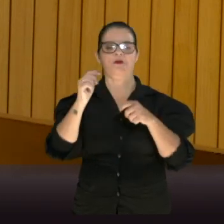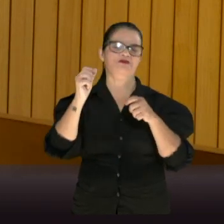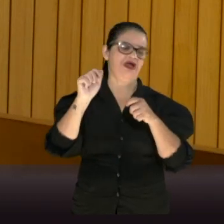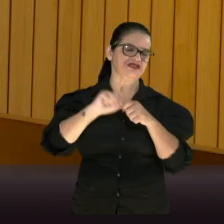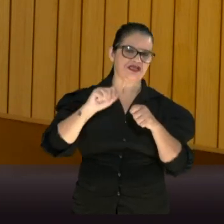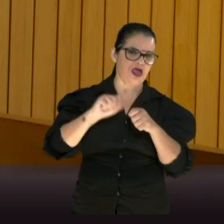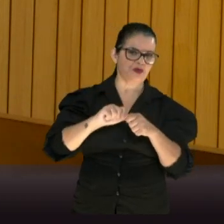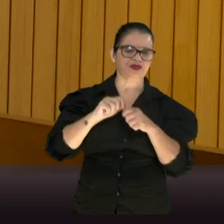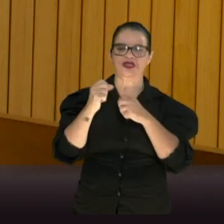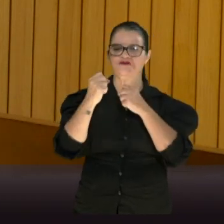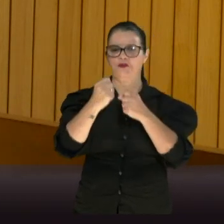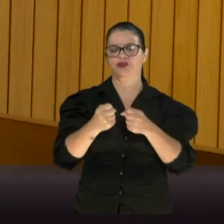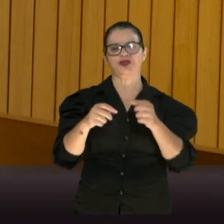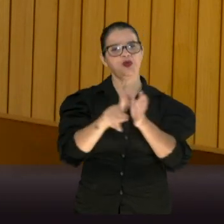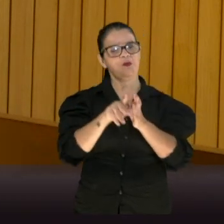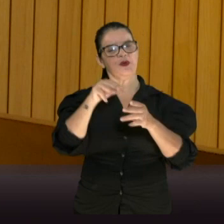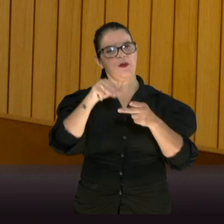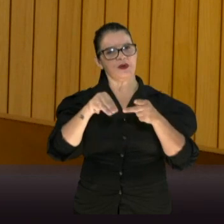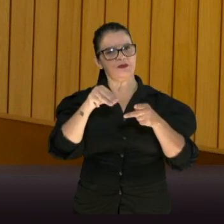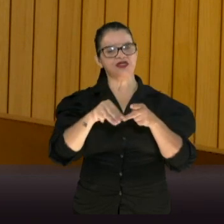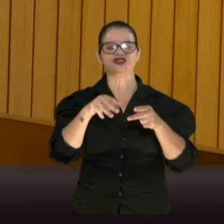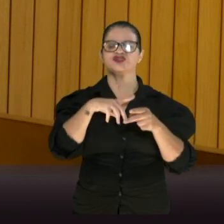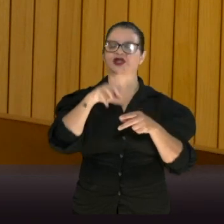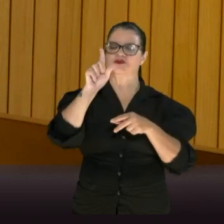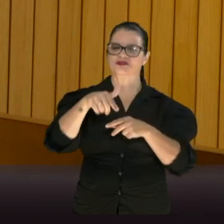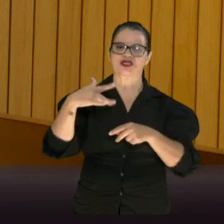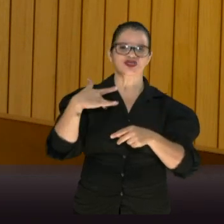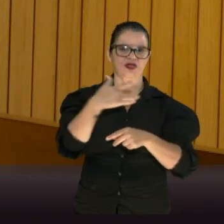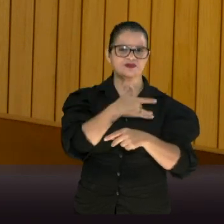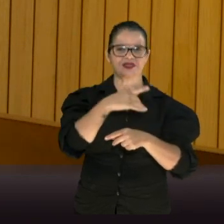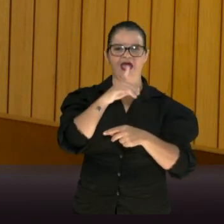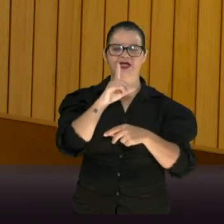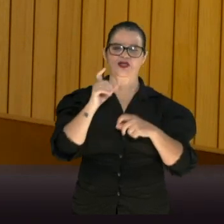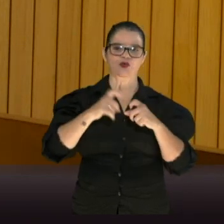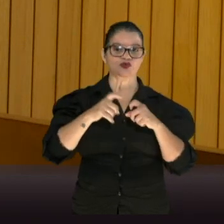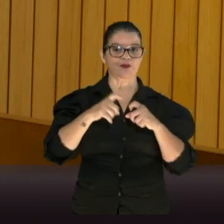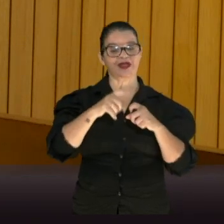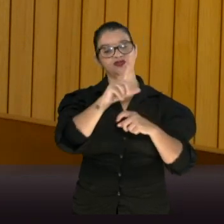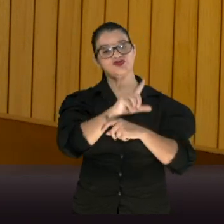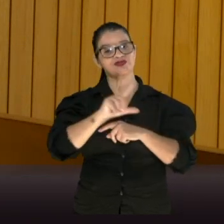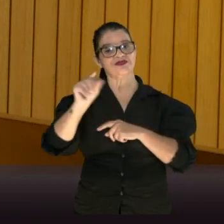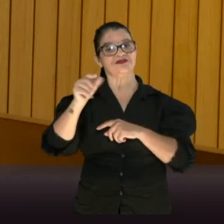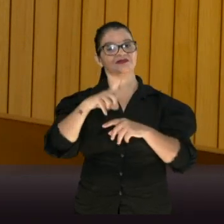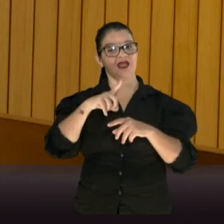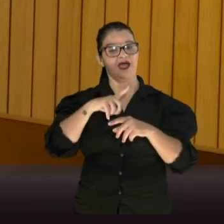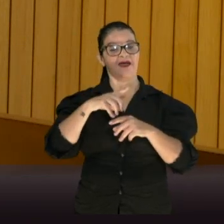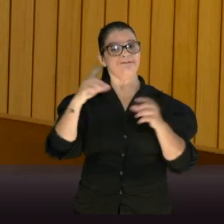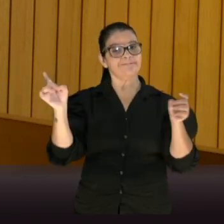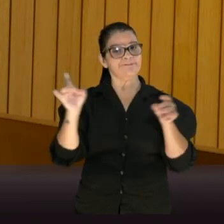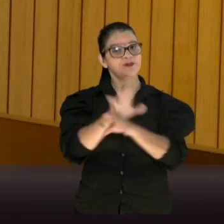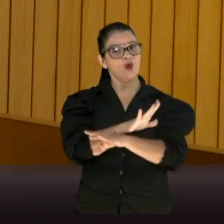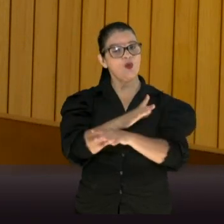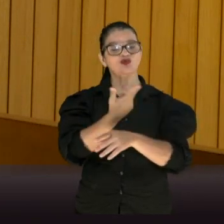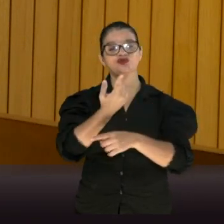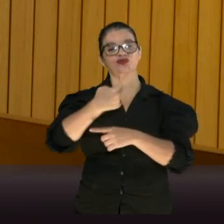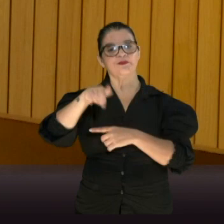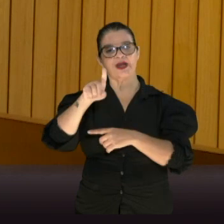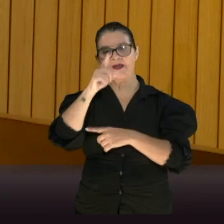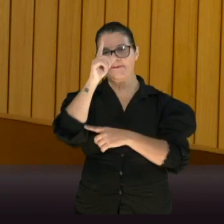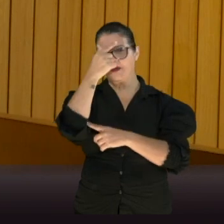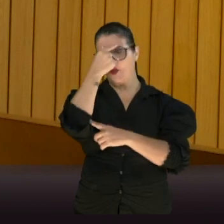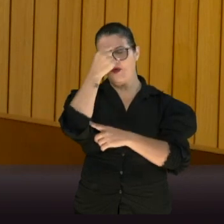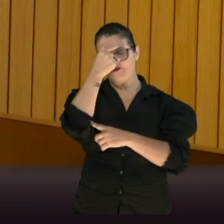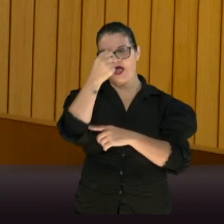seja no próprio Ministério Público, né, seja na saúde, e os médicos que saem dali formados, que saem dali prontos para ir para uma